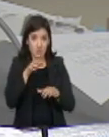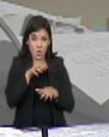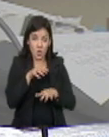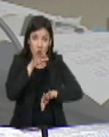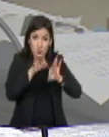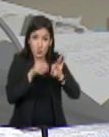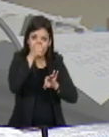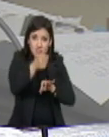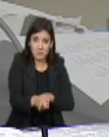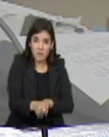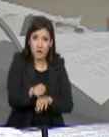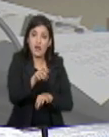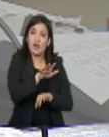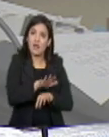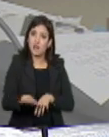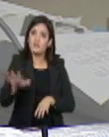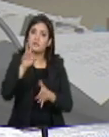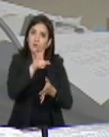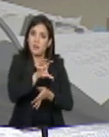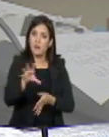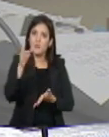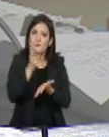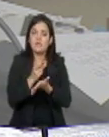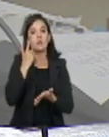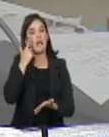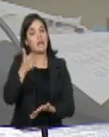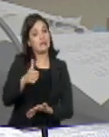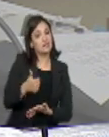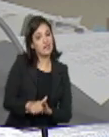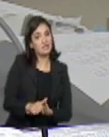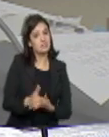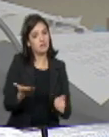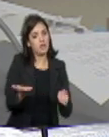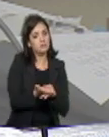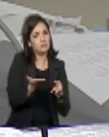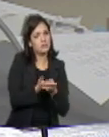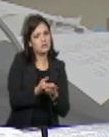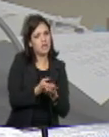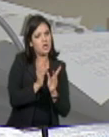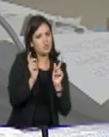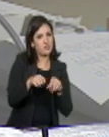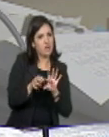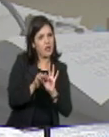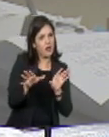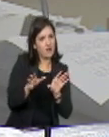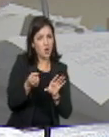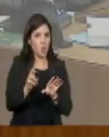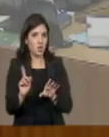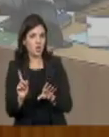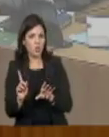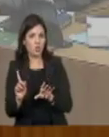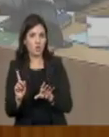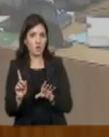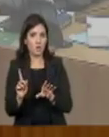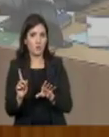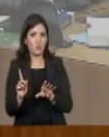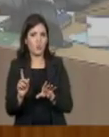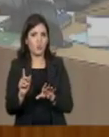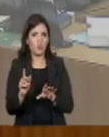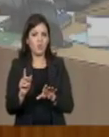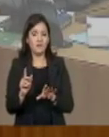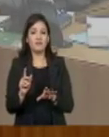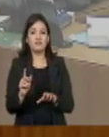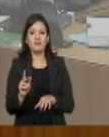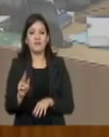vai provocá-los, devem ter a possibilidade de analisar se é caso de soltura ou não. E até, ao meu ver, até ministro,